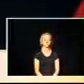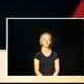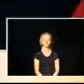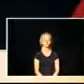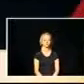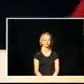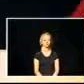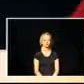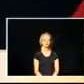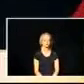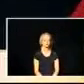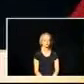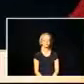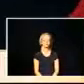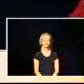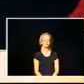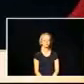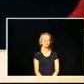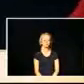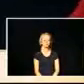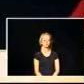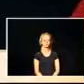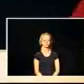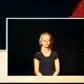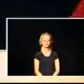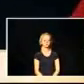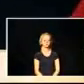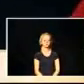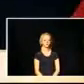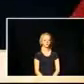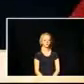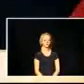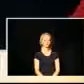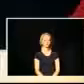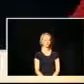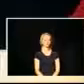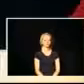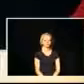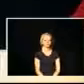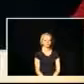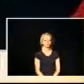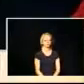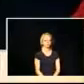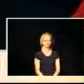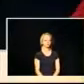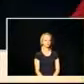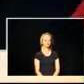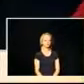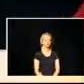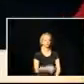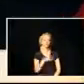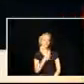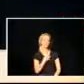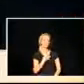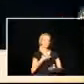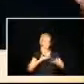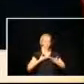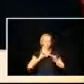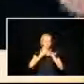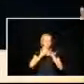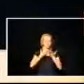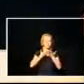valorização da carreira, a maneira como estão sendo apresentados os projetos, nos faz pensar em relação